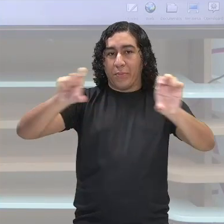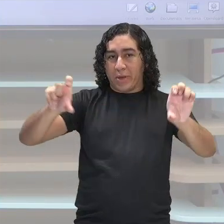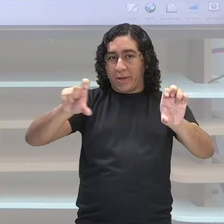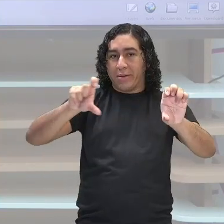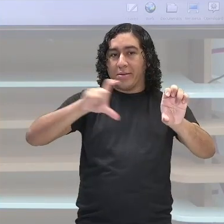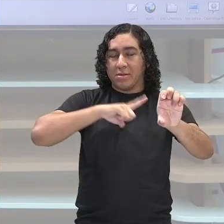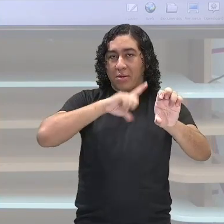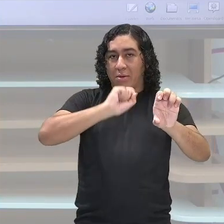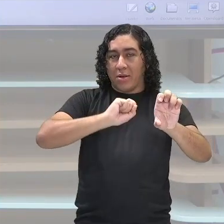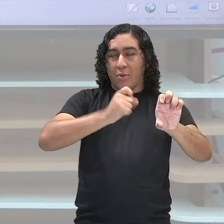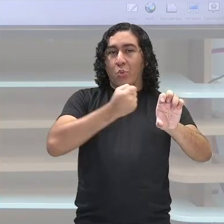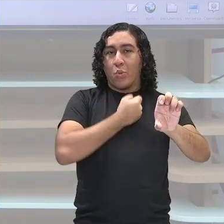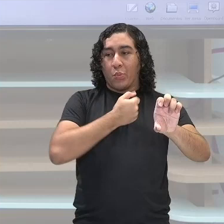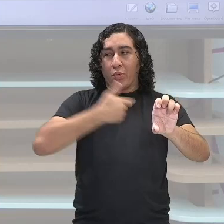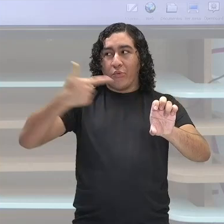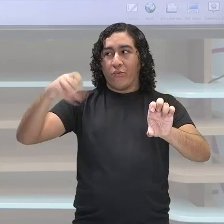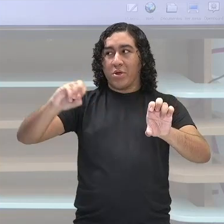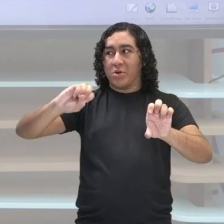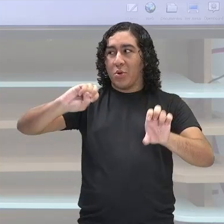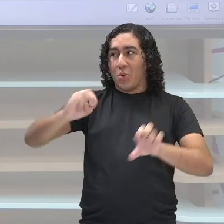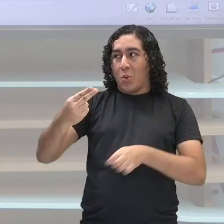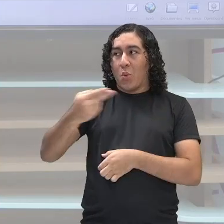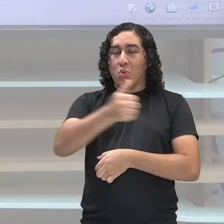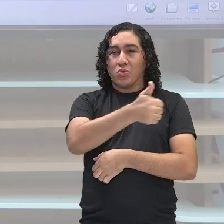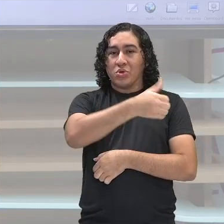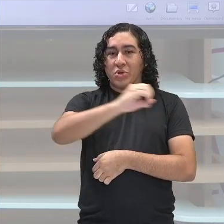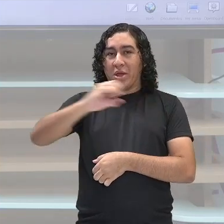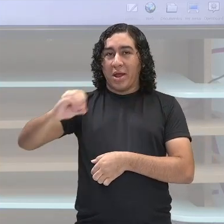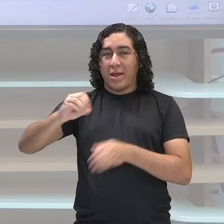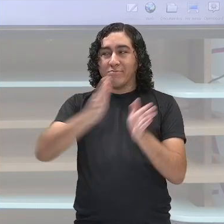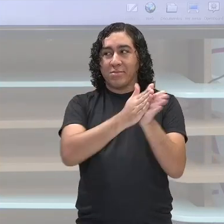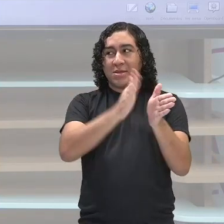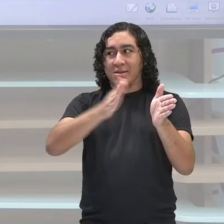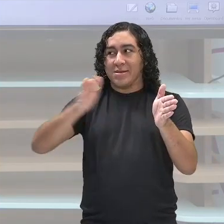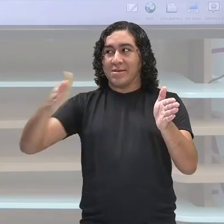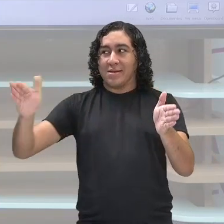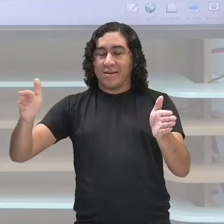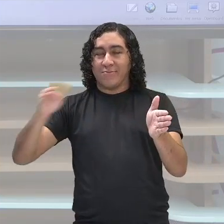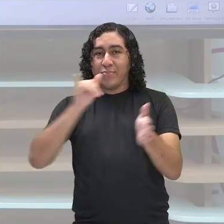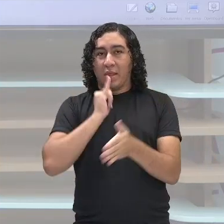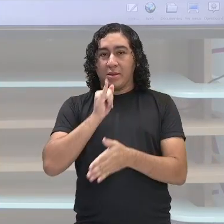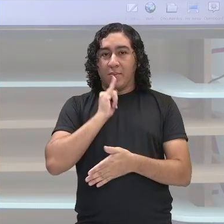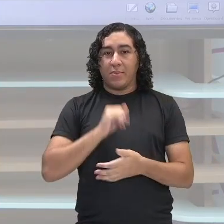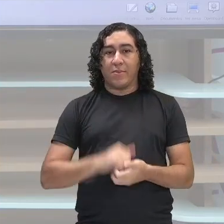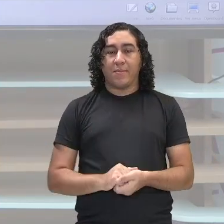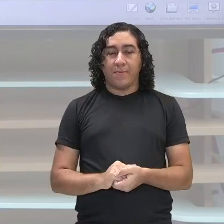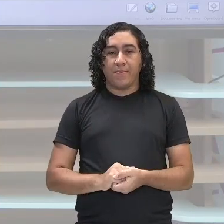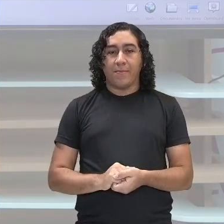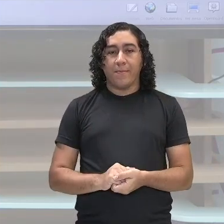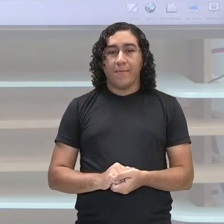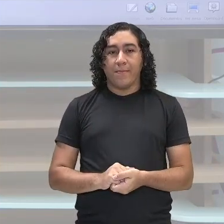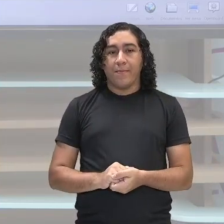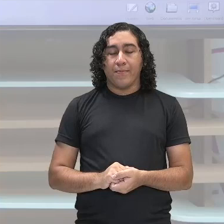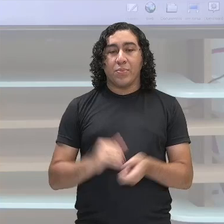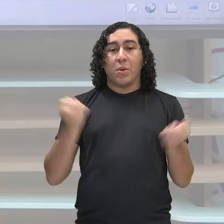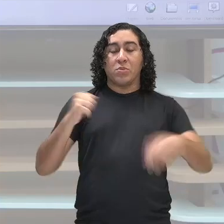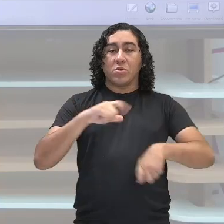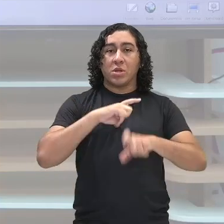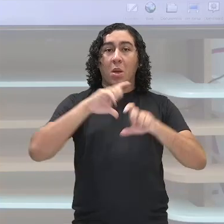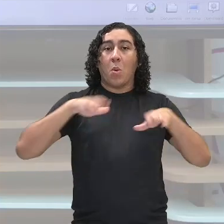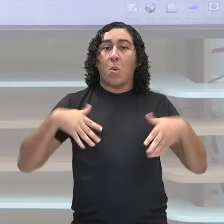20º termo ou o 100º termo de uma progressão aritmética, por exemplo, né? Aí eu já teria que